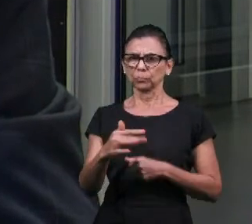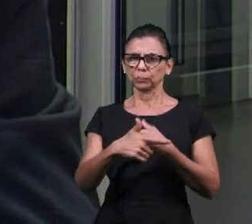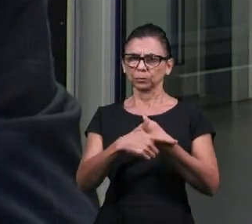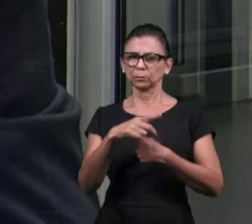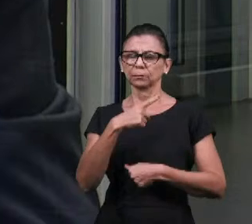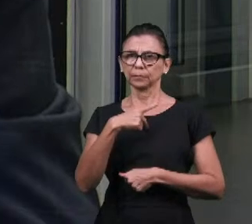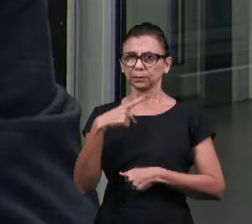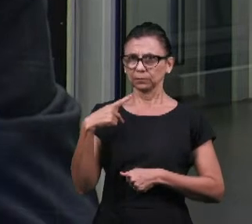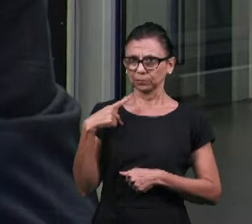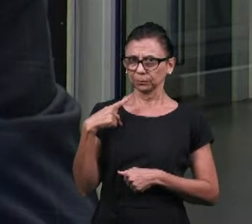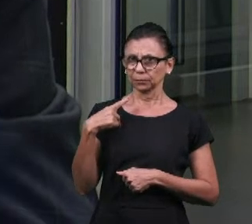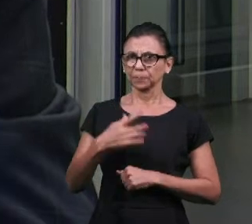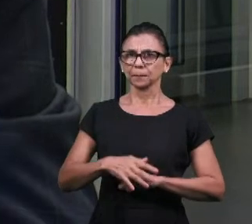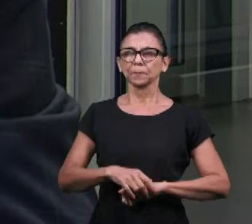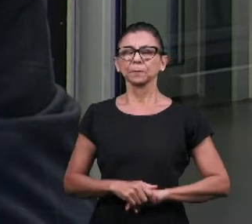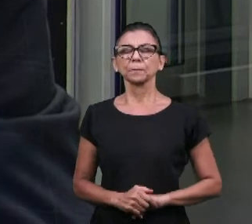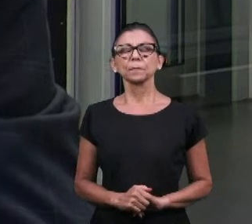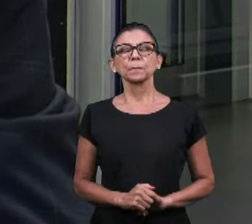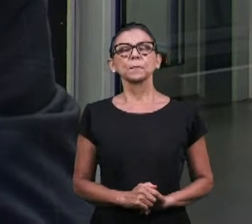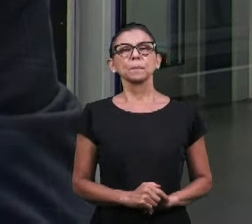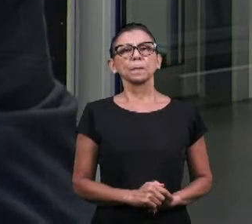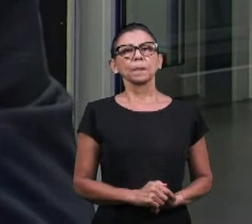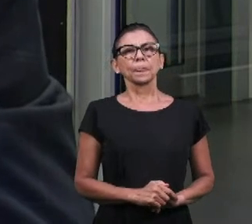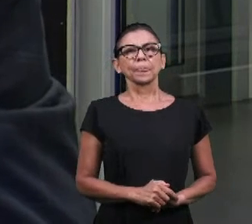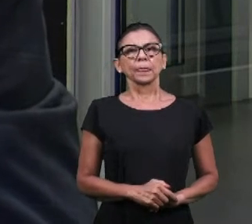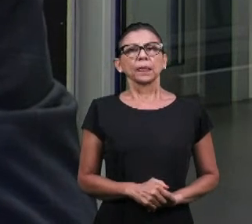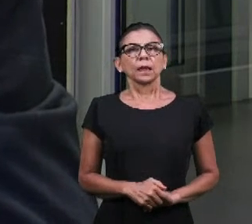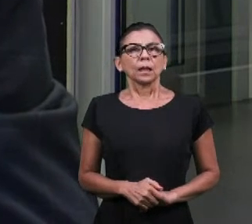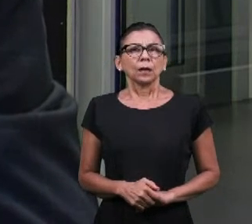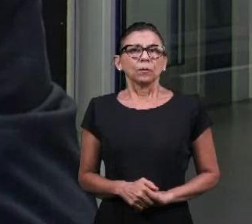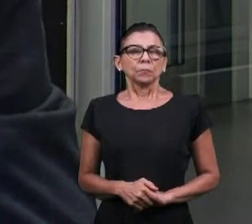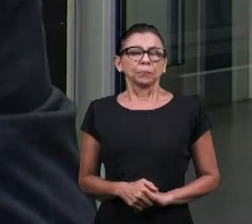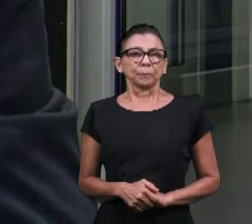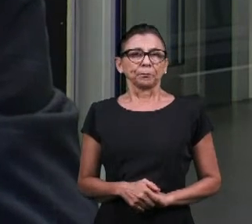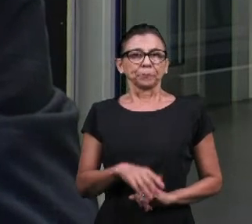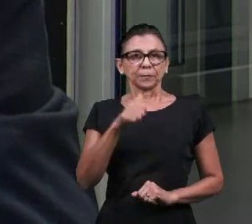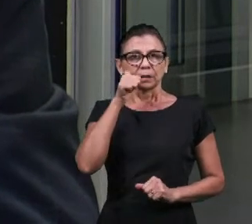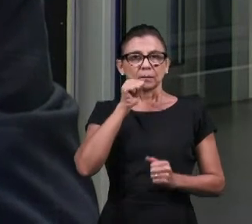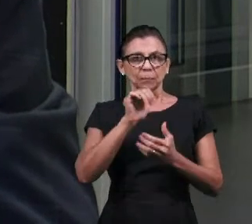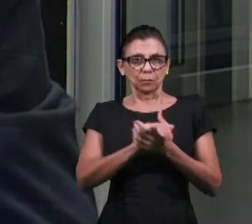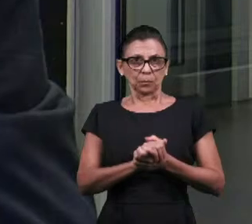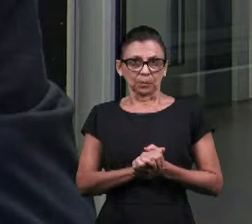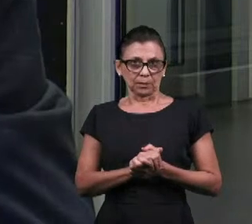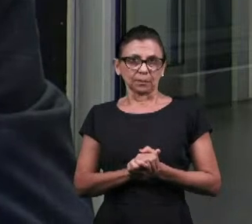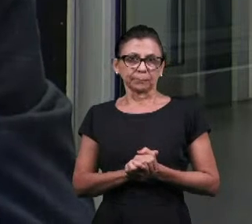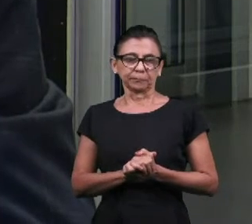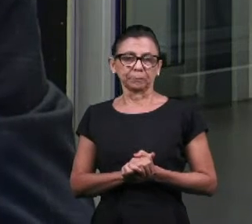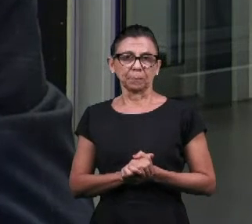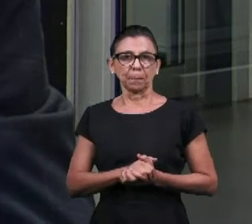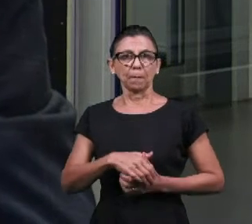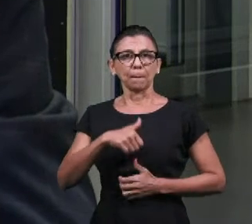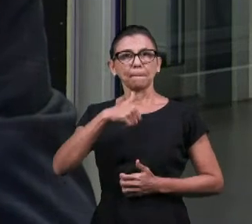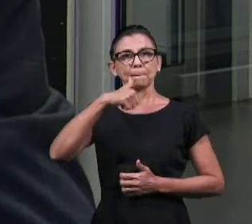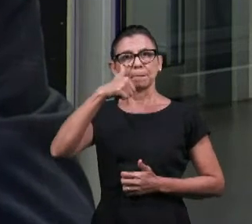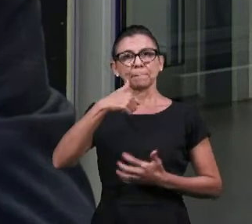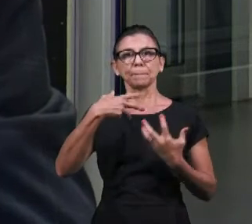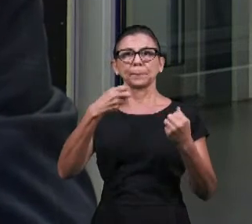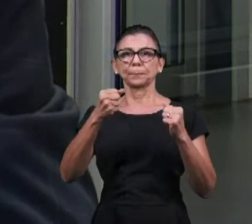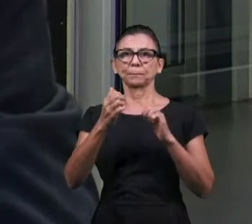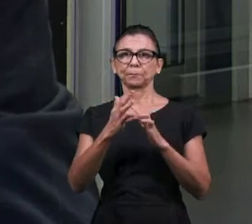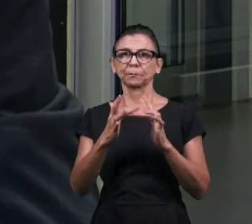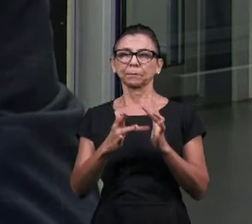minha esposa, ela teve uma experiência primeiro. Eu amei a